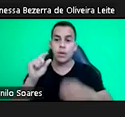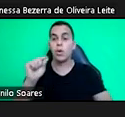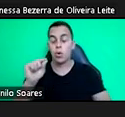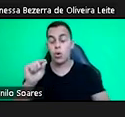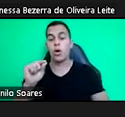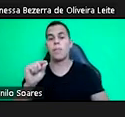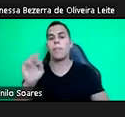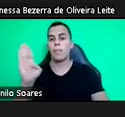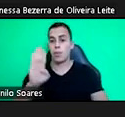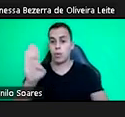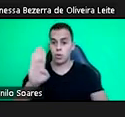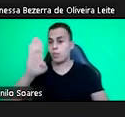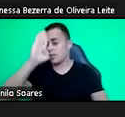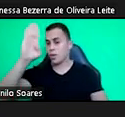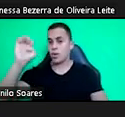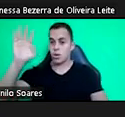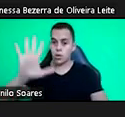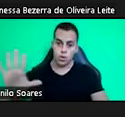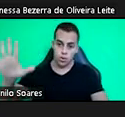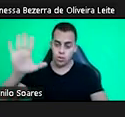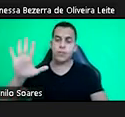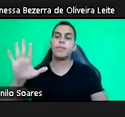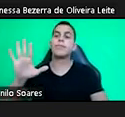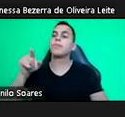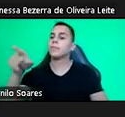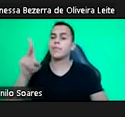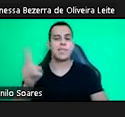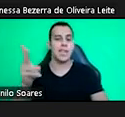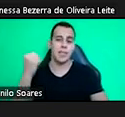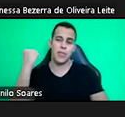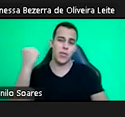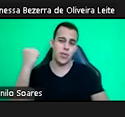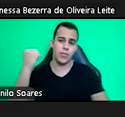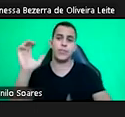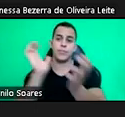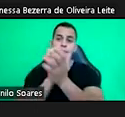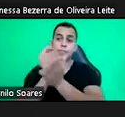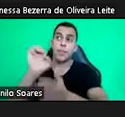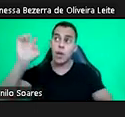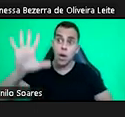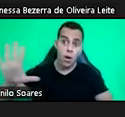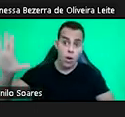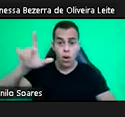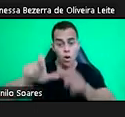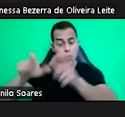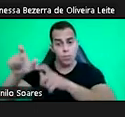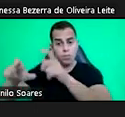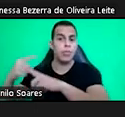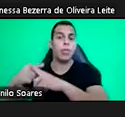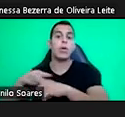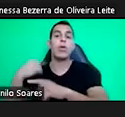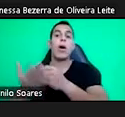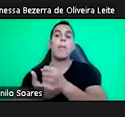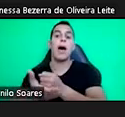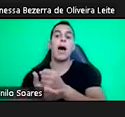biológico, principalmente em europeus, né, então esses efeitos são sempre mais fortes nos indivíduos europeus, porque a amostra base é europeia.